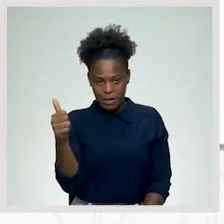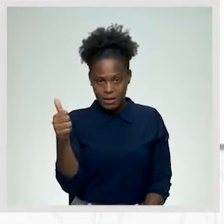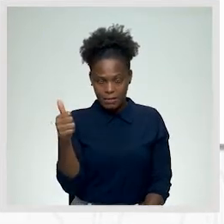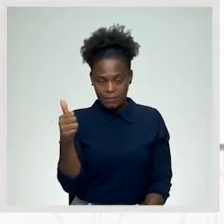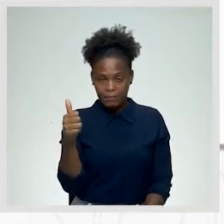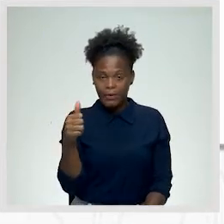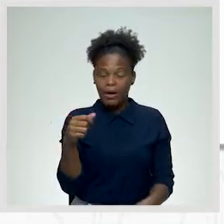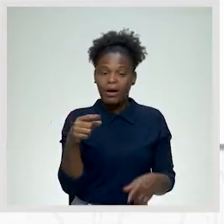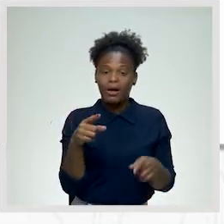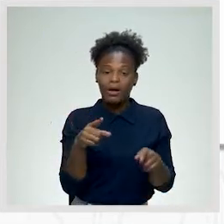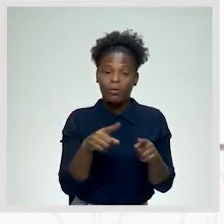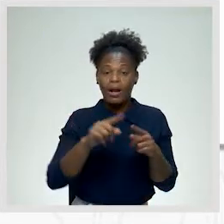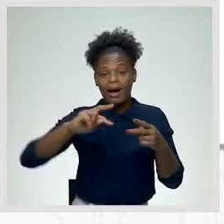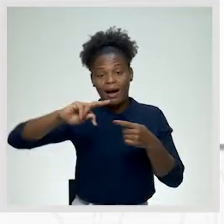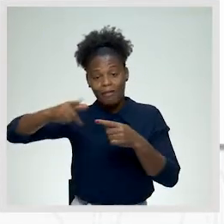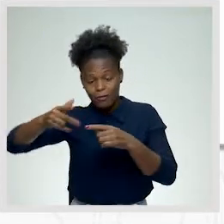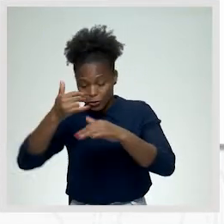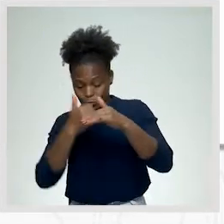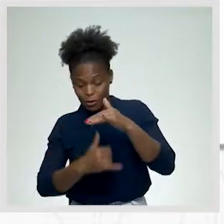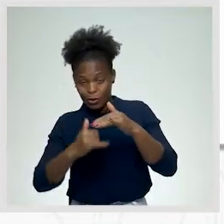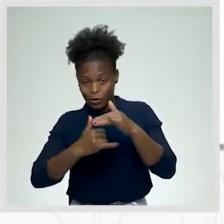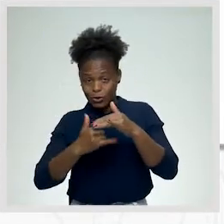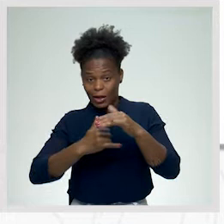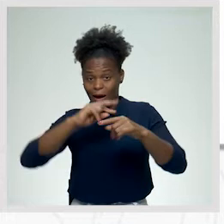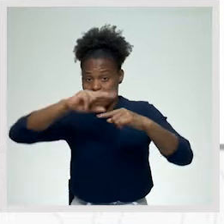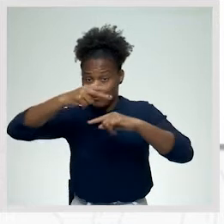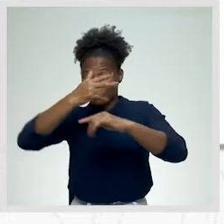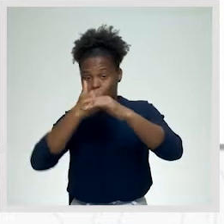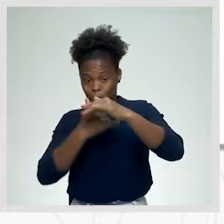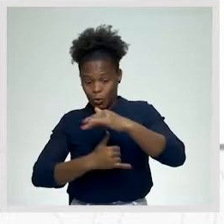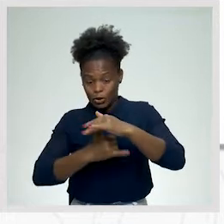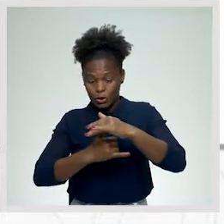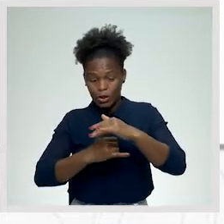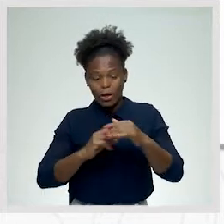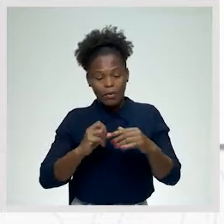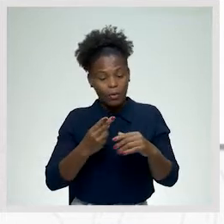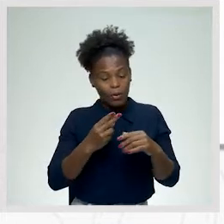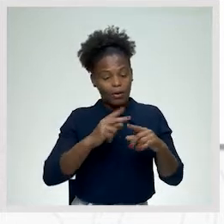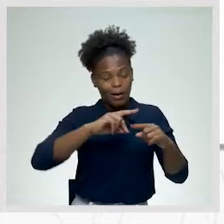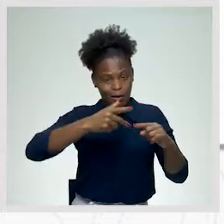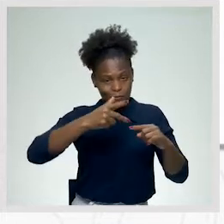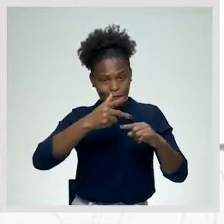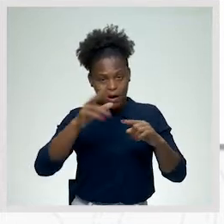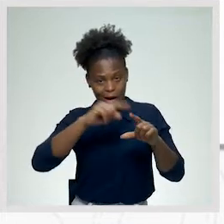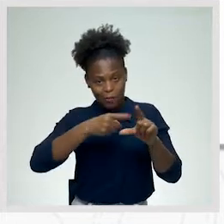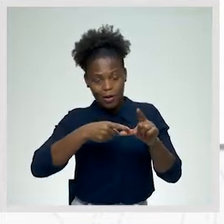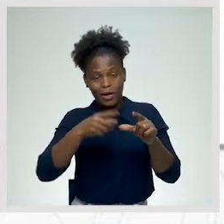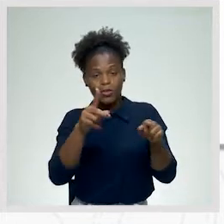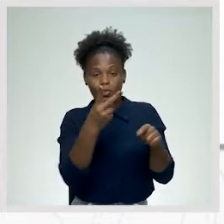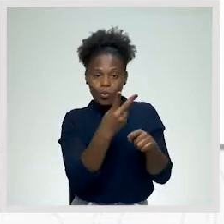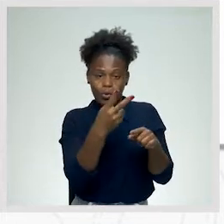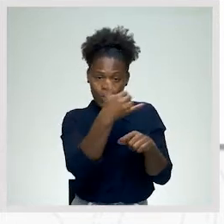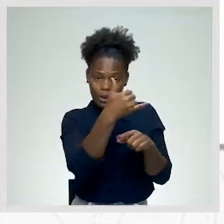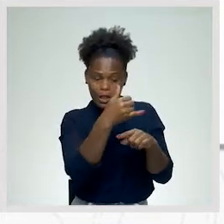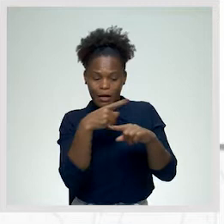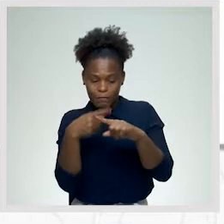B é alfa sobre 2, ângulo ao centro sobre 2, então o ângulo alfa seria o dobro de A